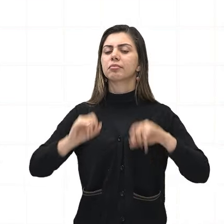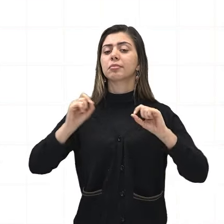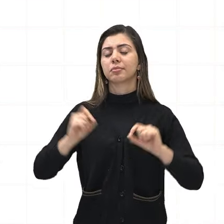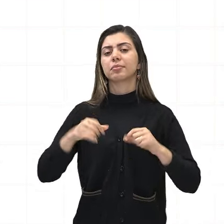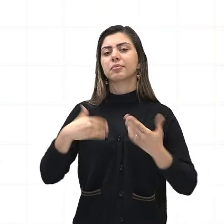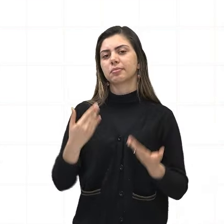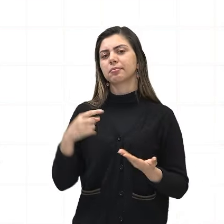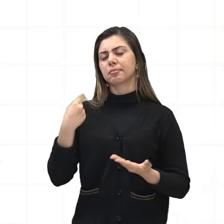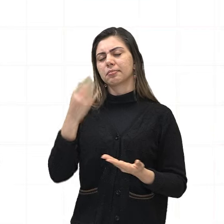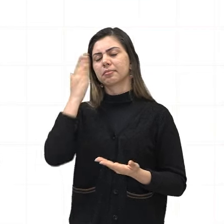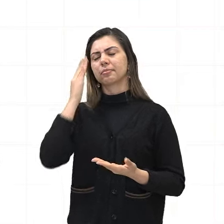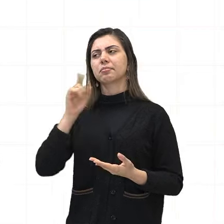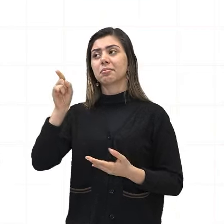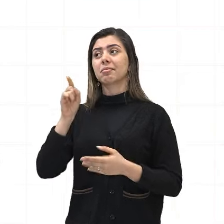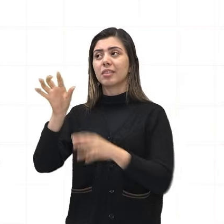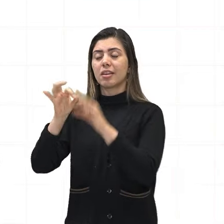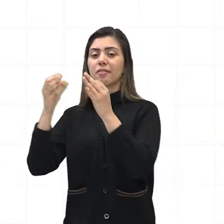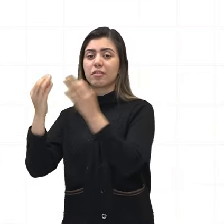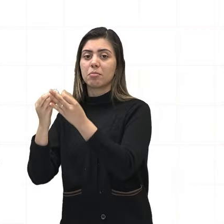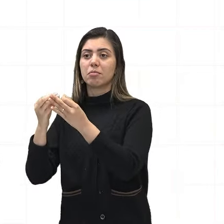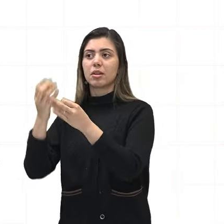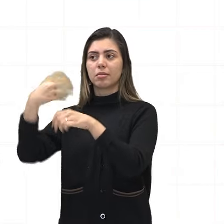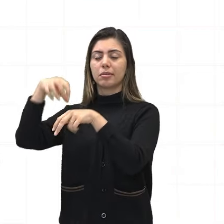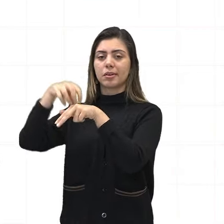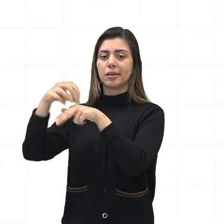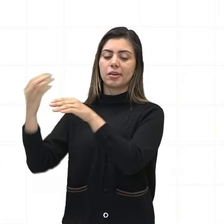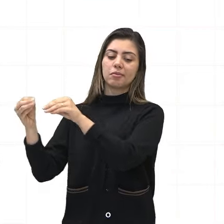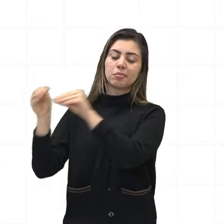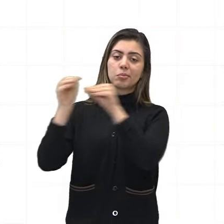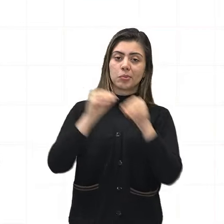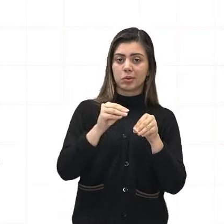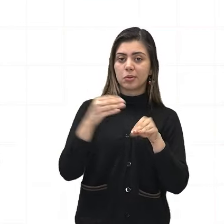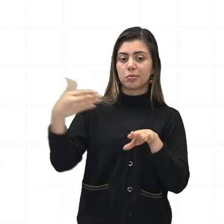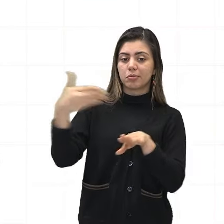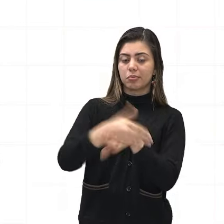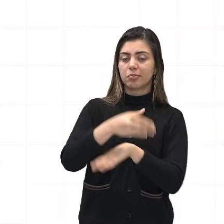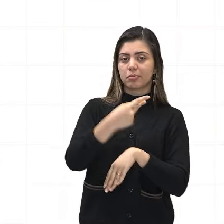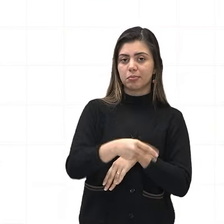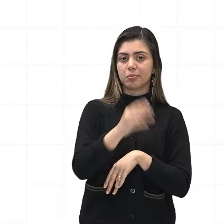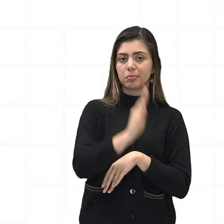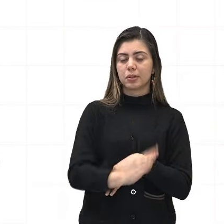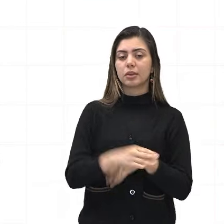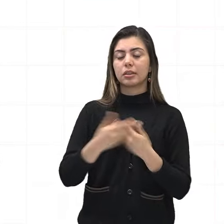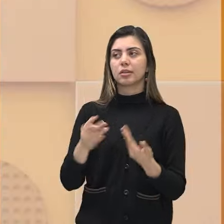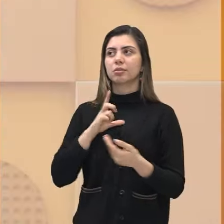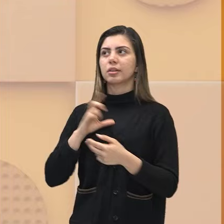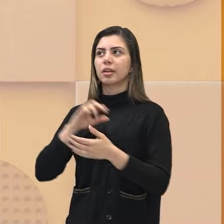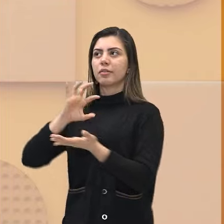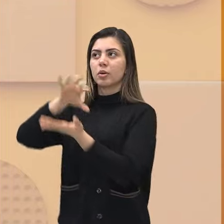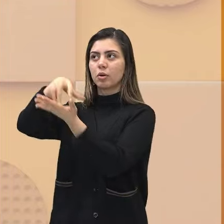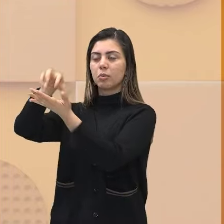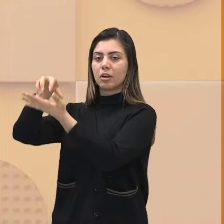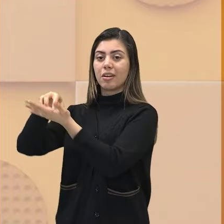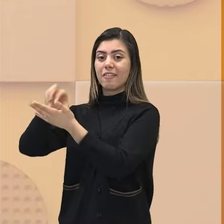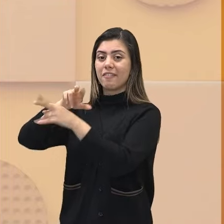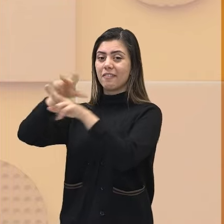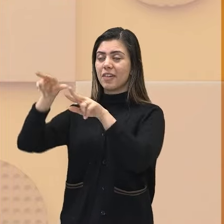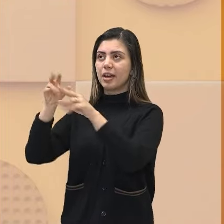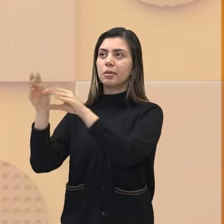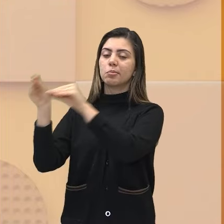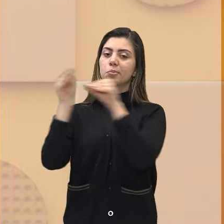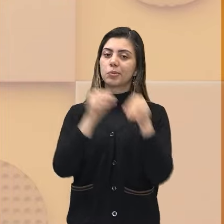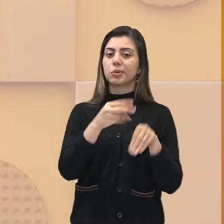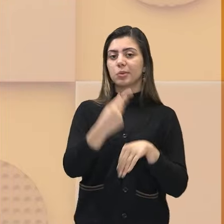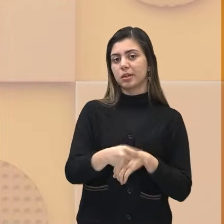da vinda da família real, todo o centro administrativo do Império Português não estava mais em Portugal, mas estava